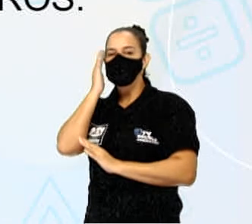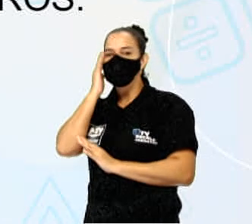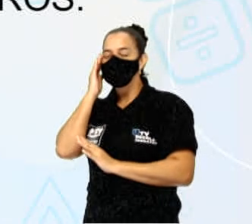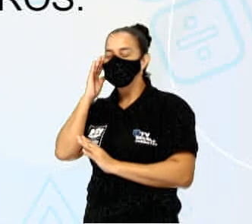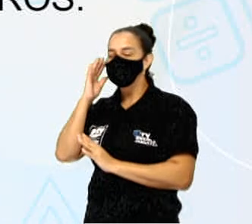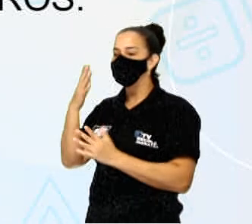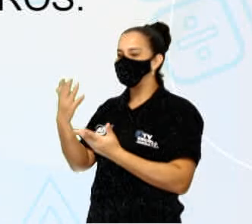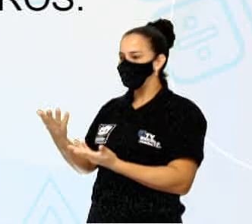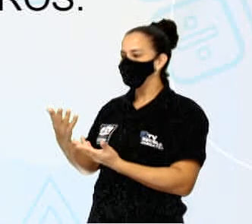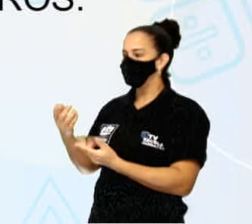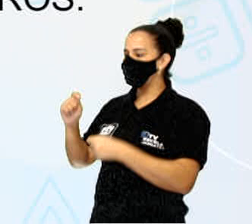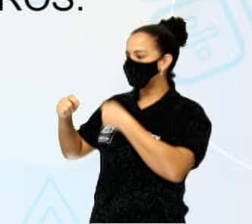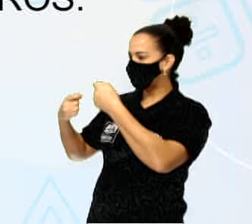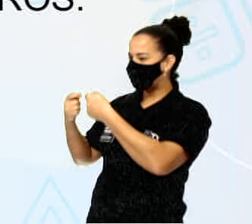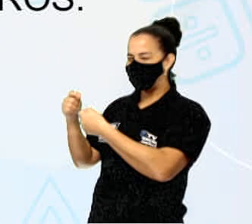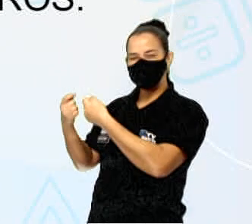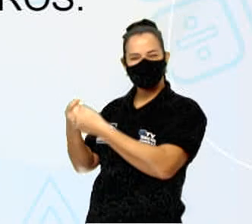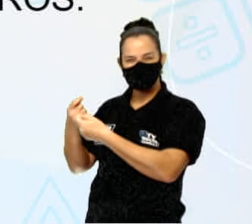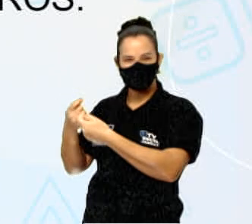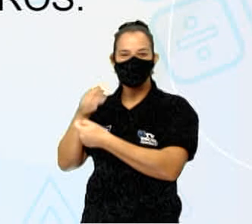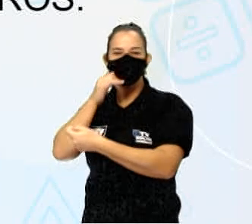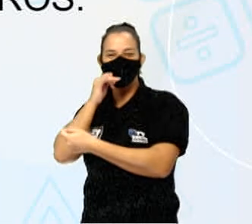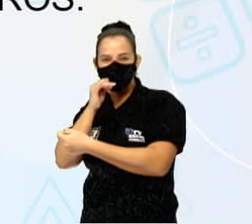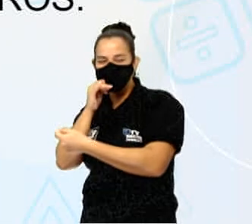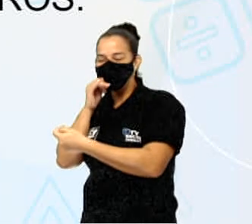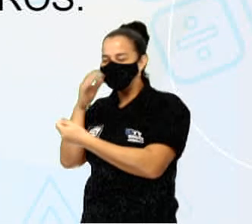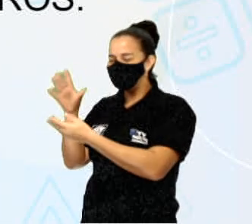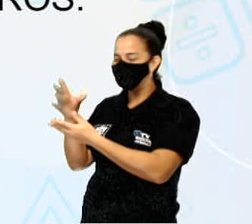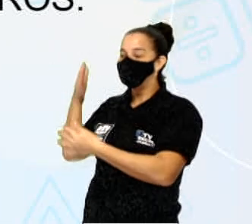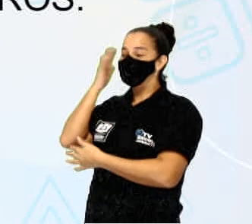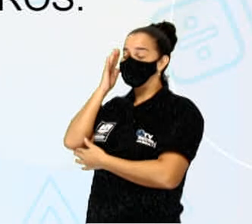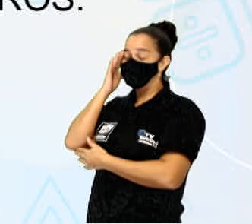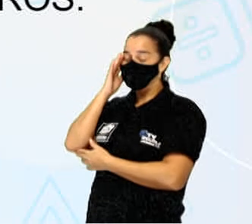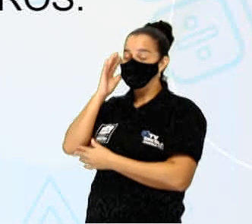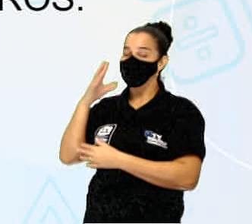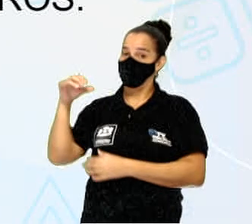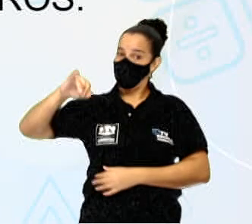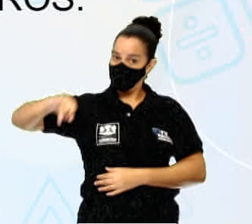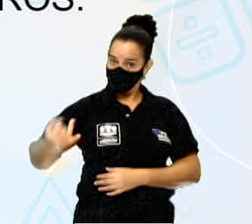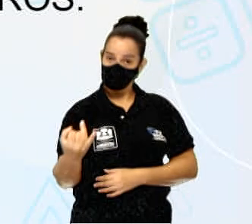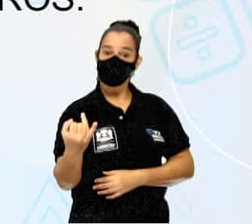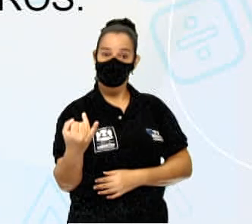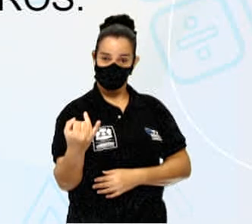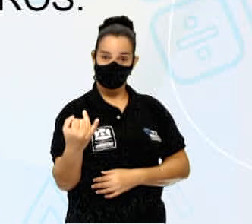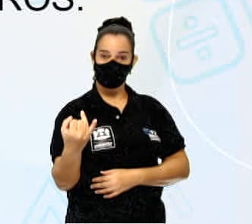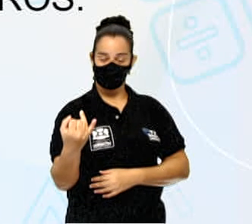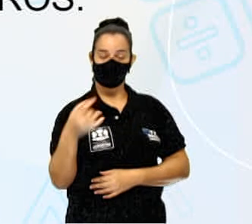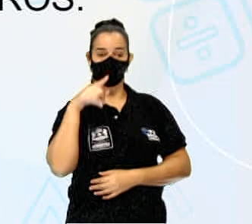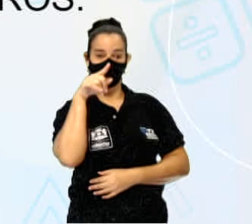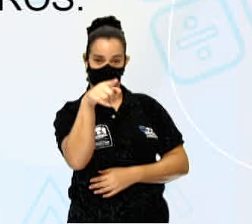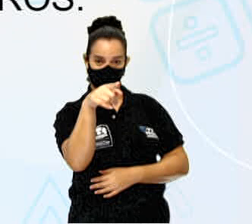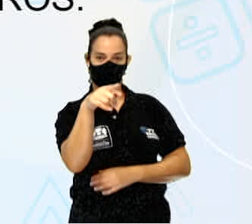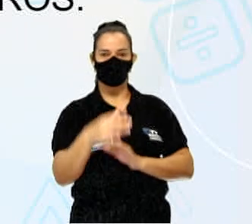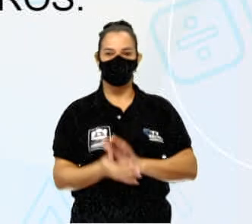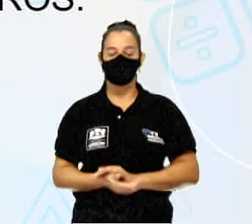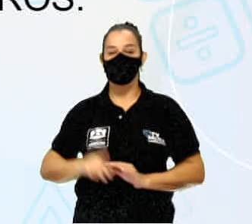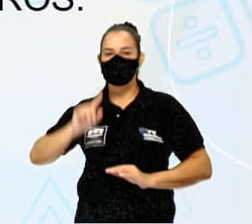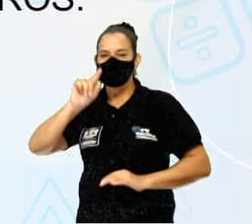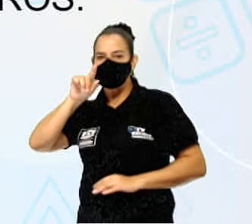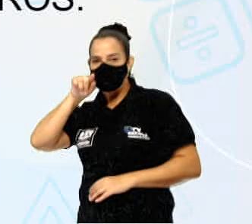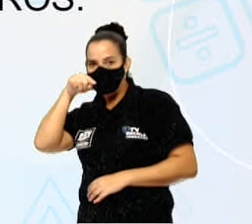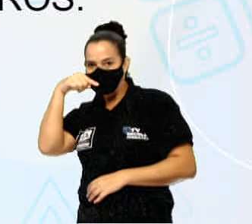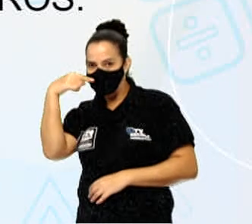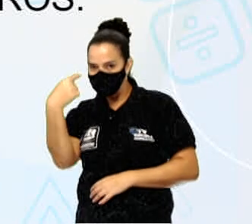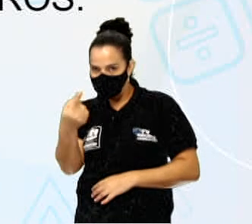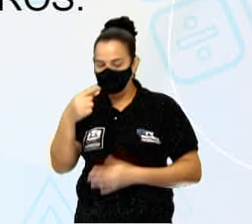eles. Aproveitem bem esse momento para desfrutar da história que vai ser contada para você.